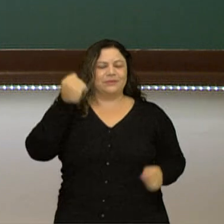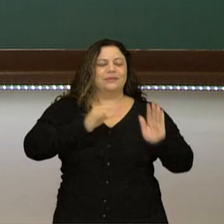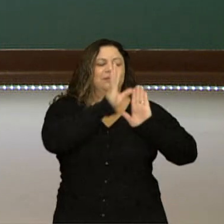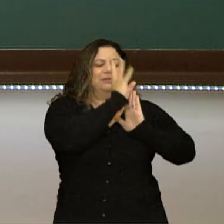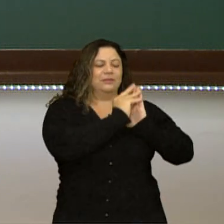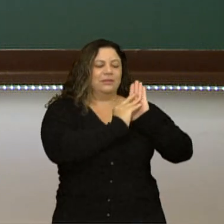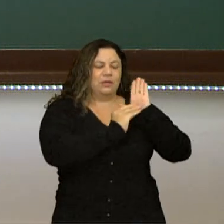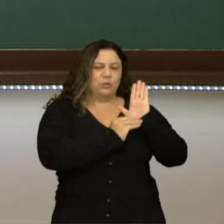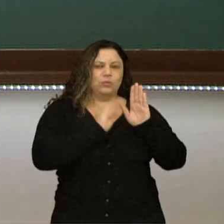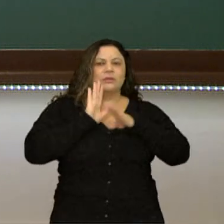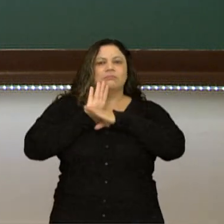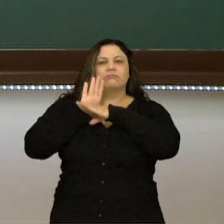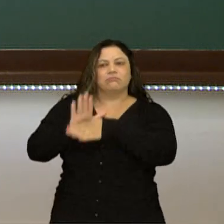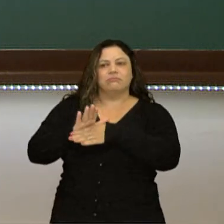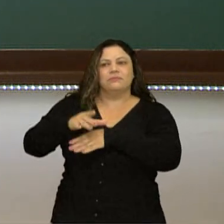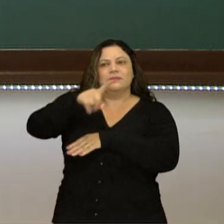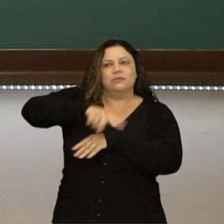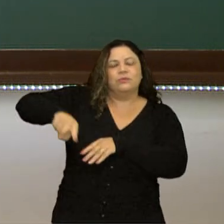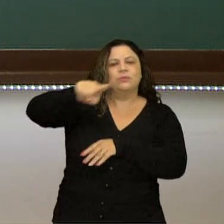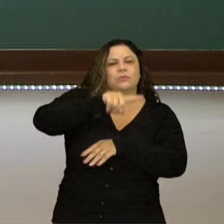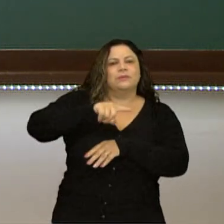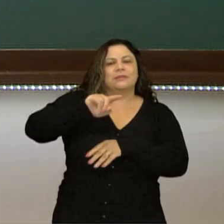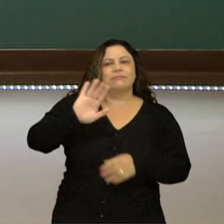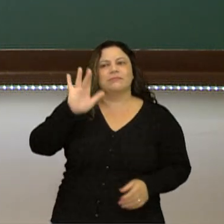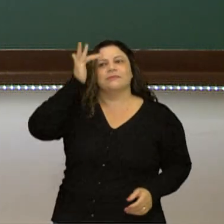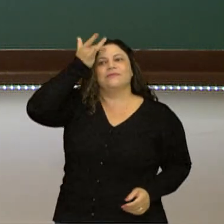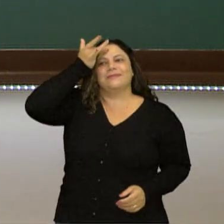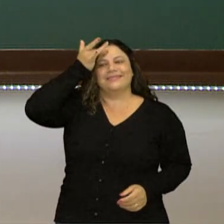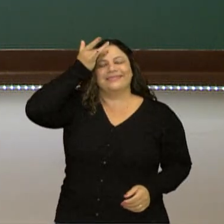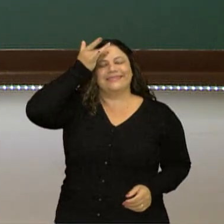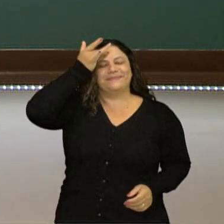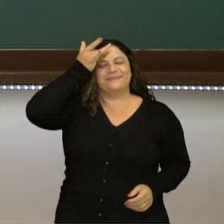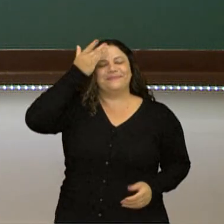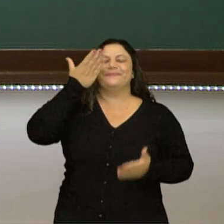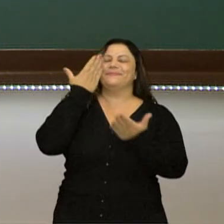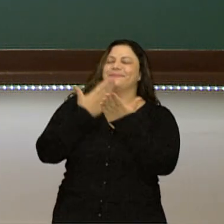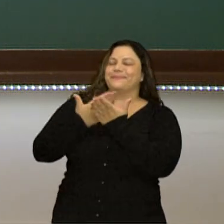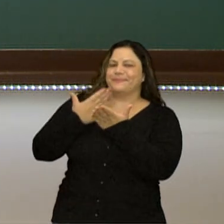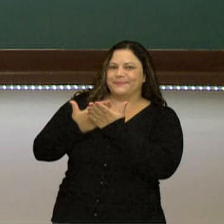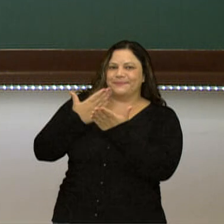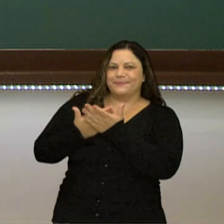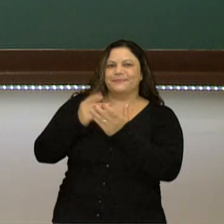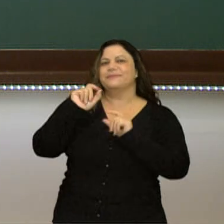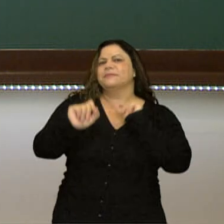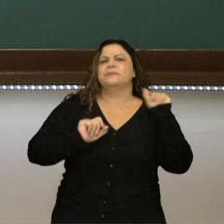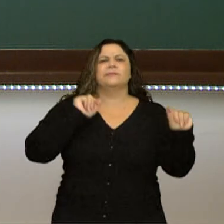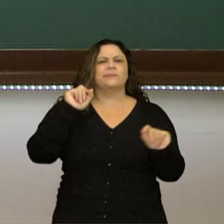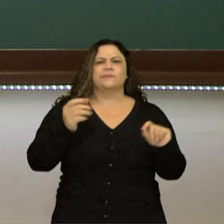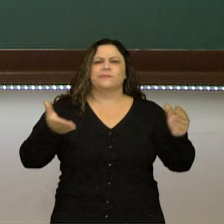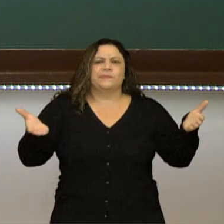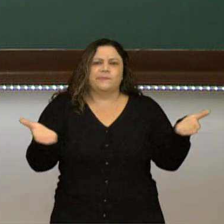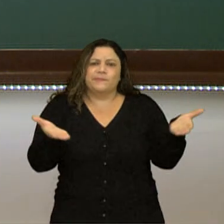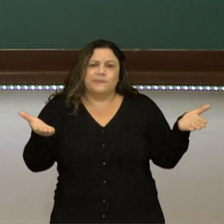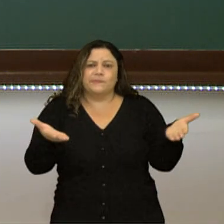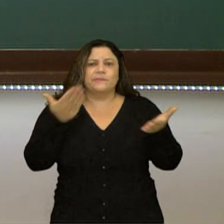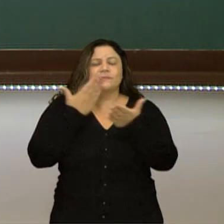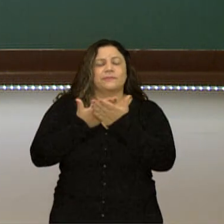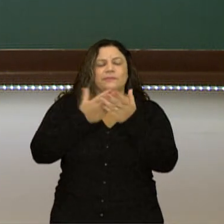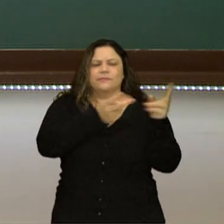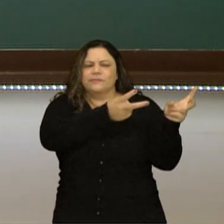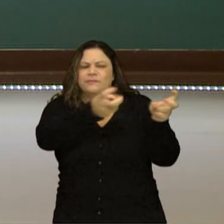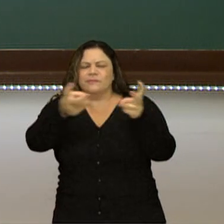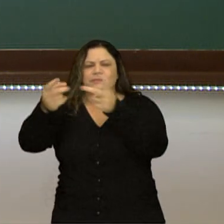porque auxilia você a fixar, a compreender, a estudar. E o que nós vamos estudar hoje? Vamos observar os